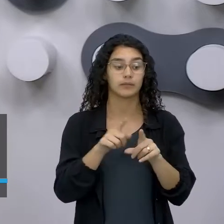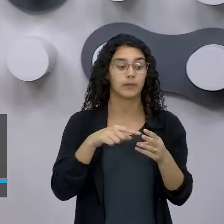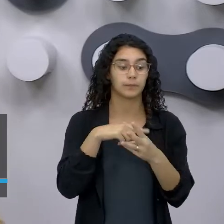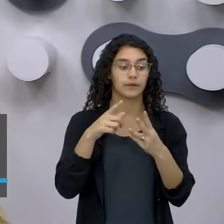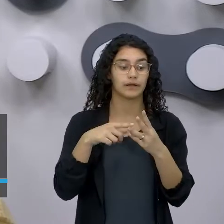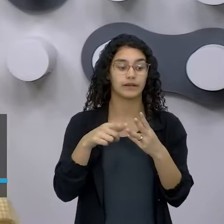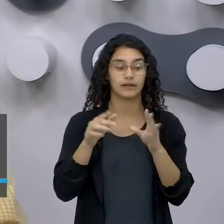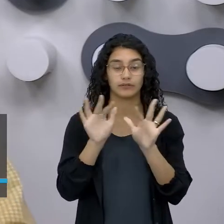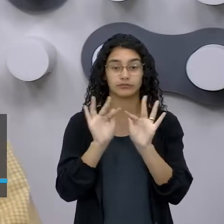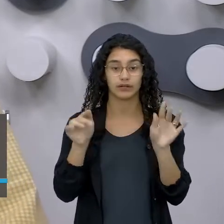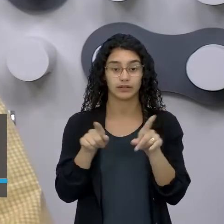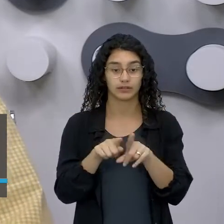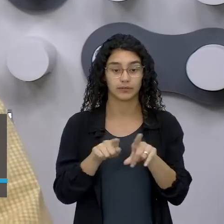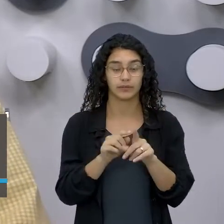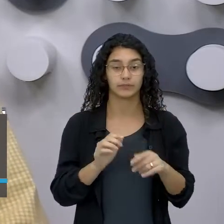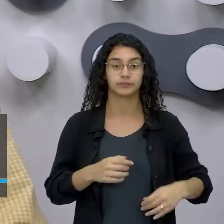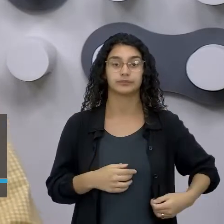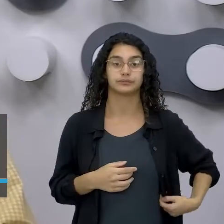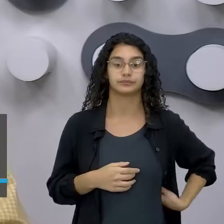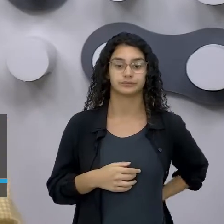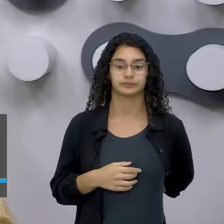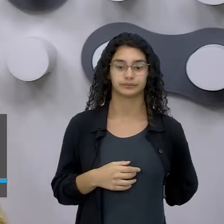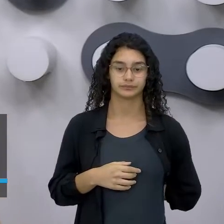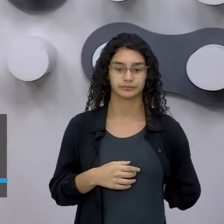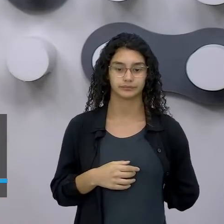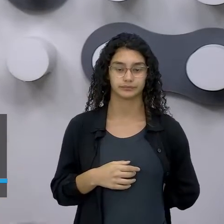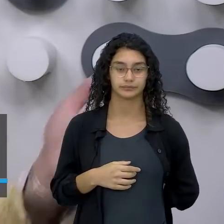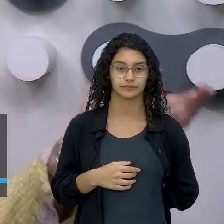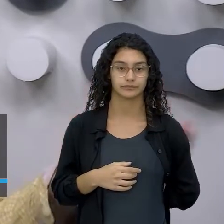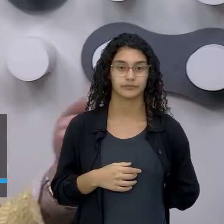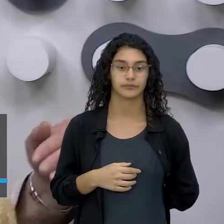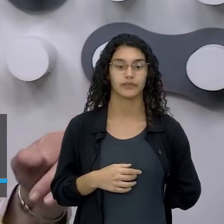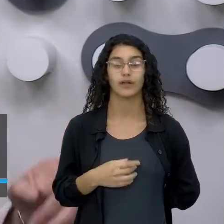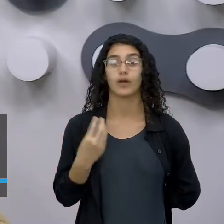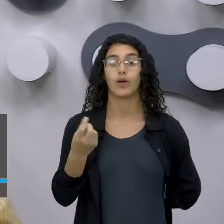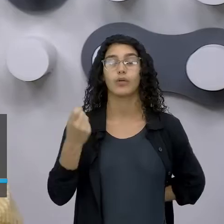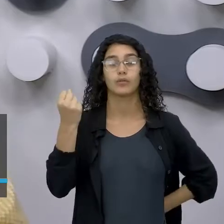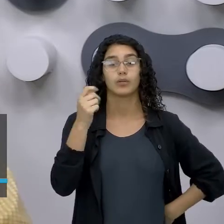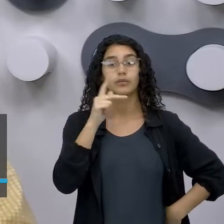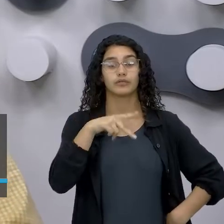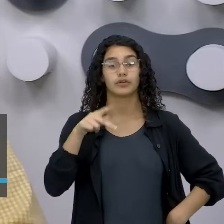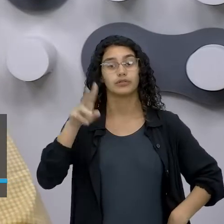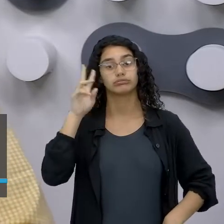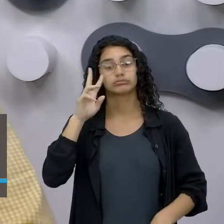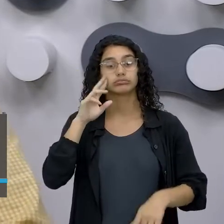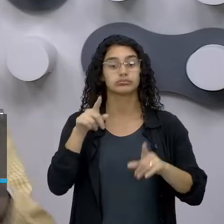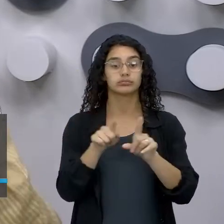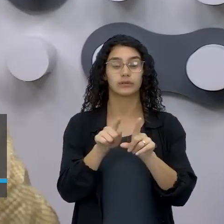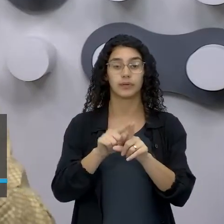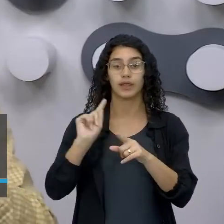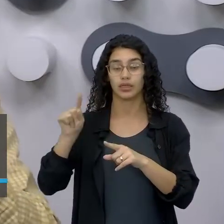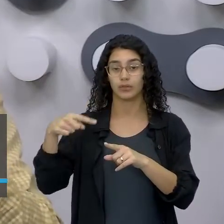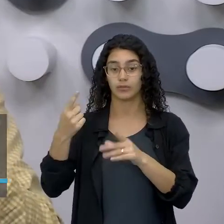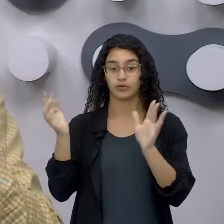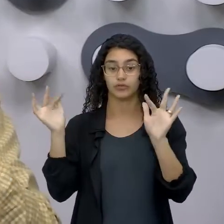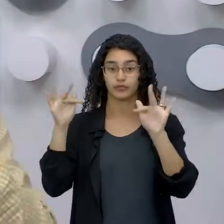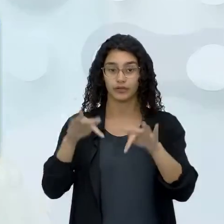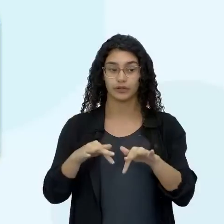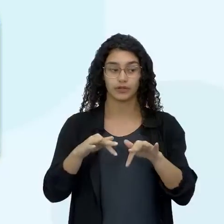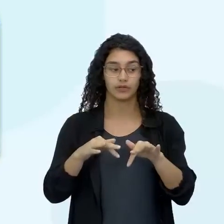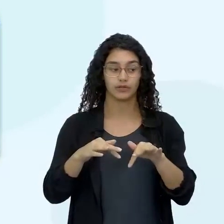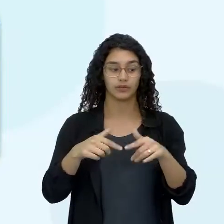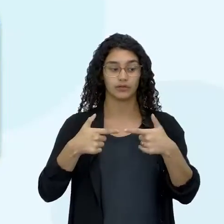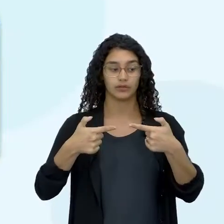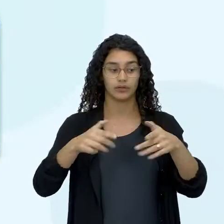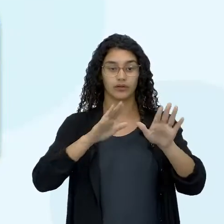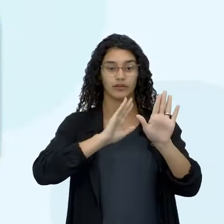terceira fase da globalização que, como o professor bem lembrou, após o final da Guerra